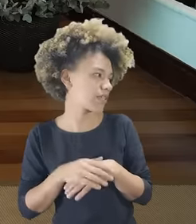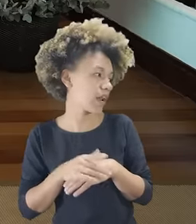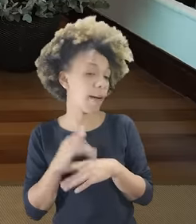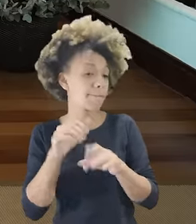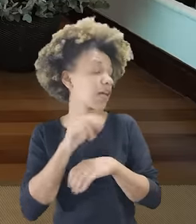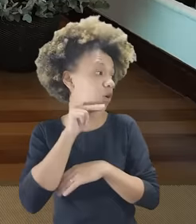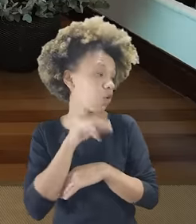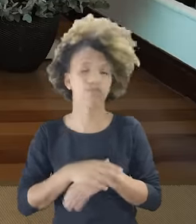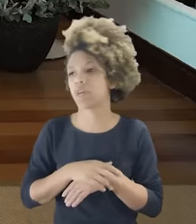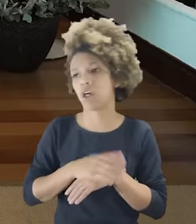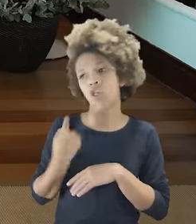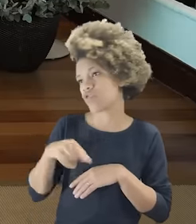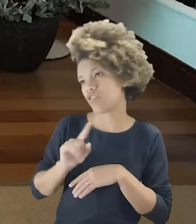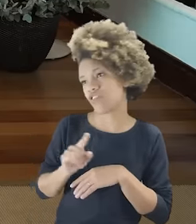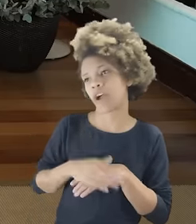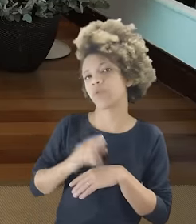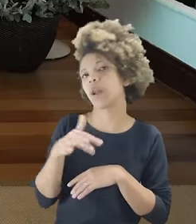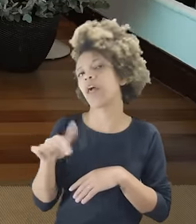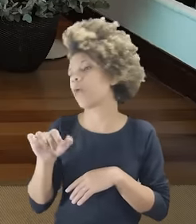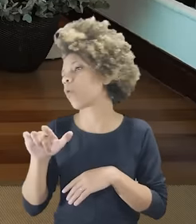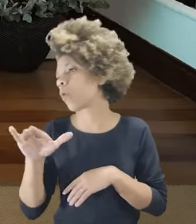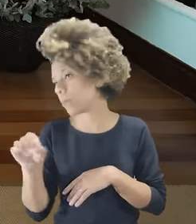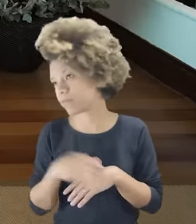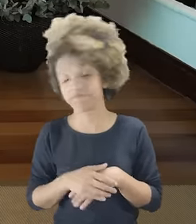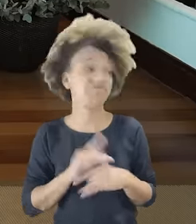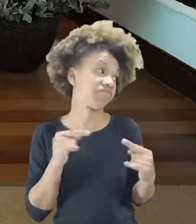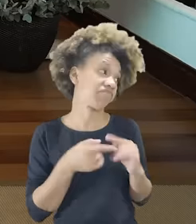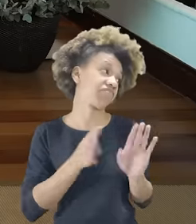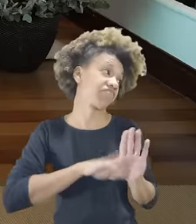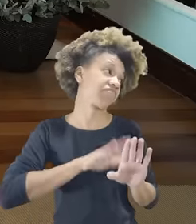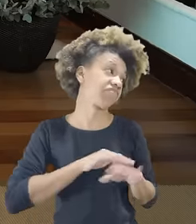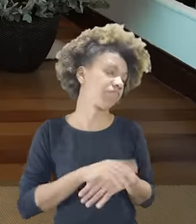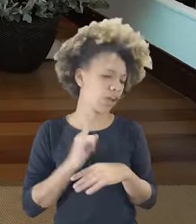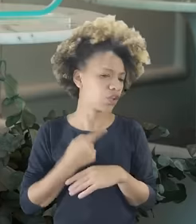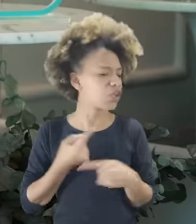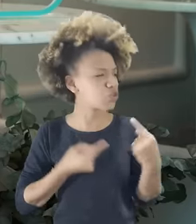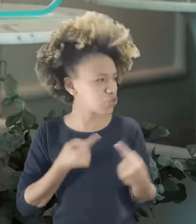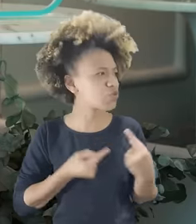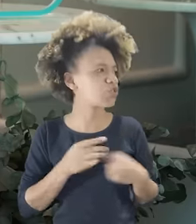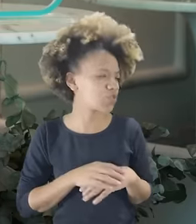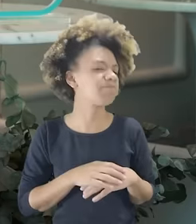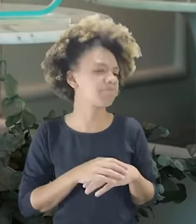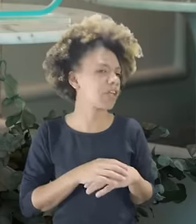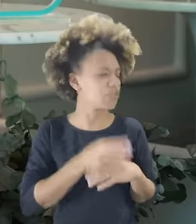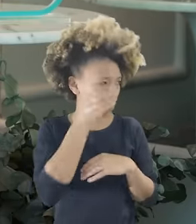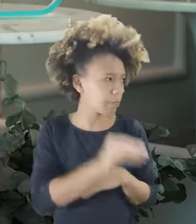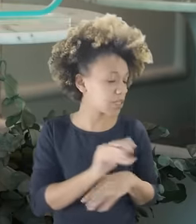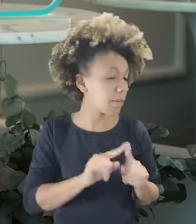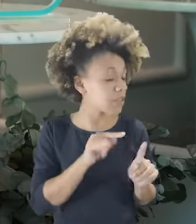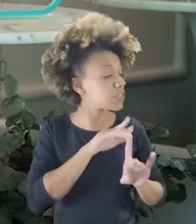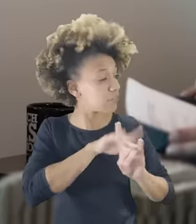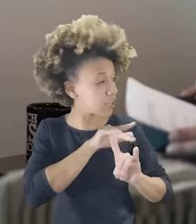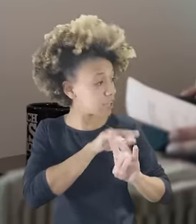pegar um leão não faz sentido faz sentido é hipo por trás né porque a gente a gente tá discutindo sobre hipocrisia você você